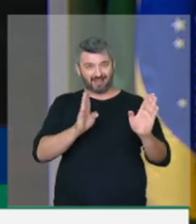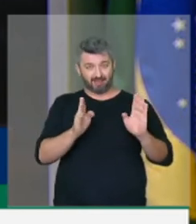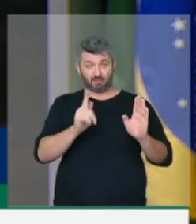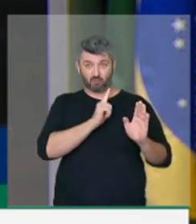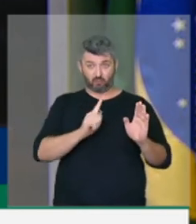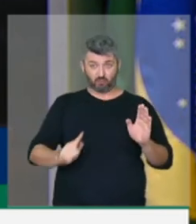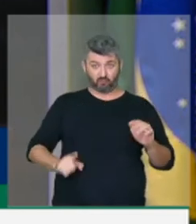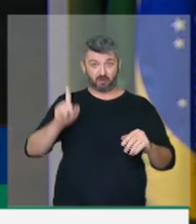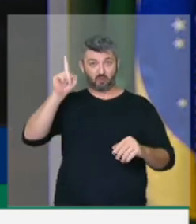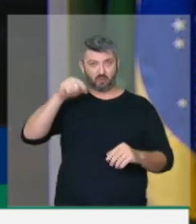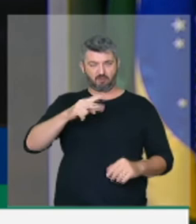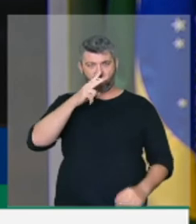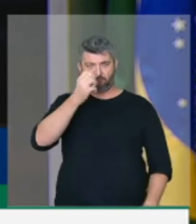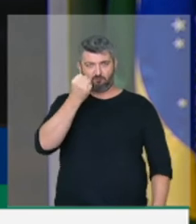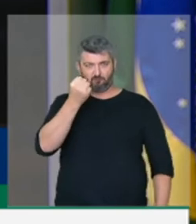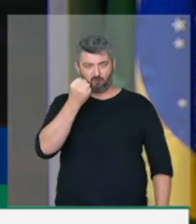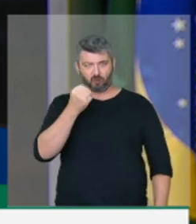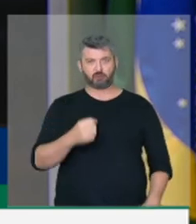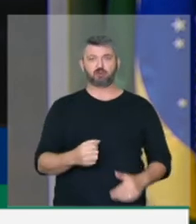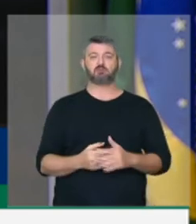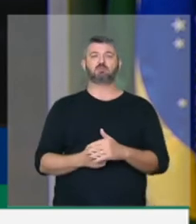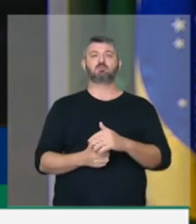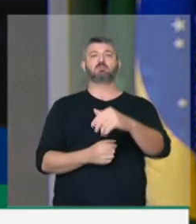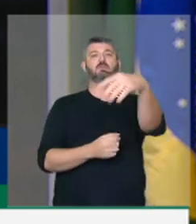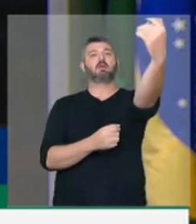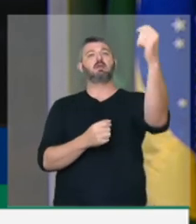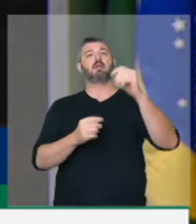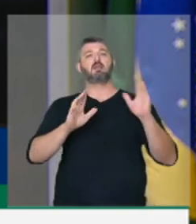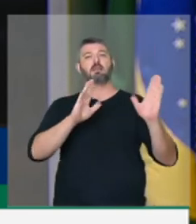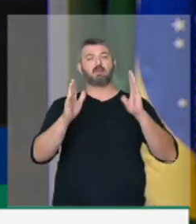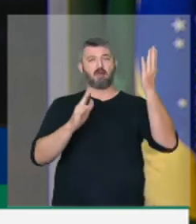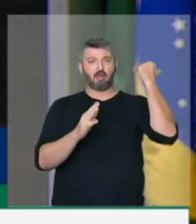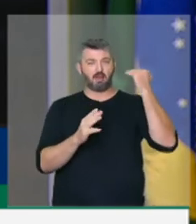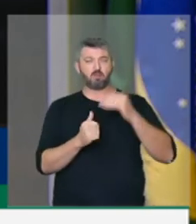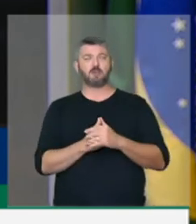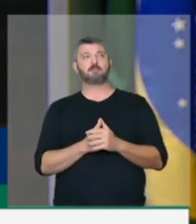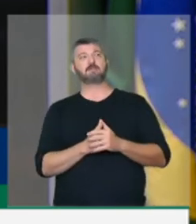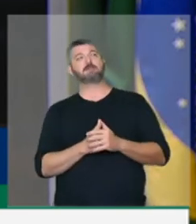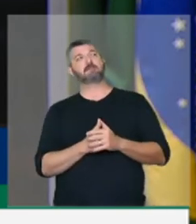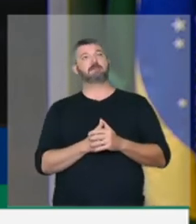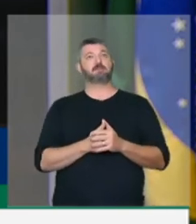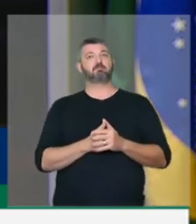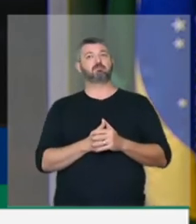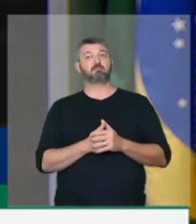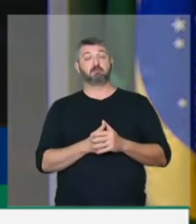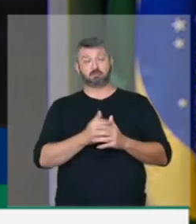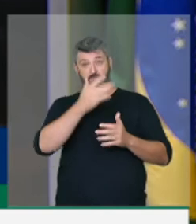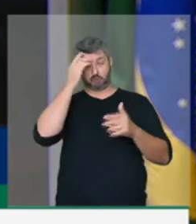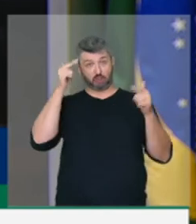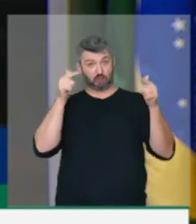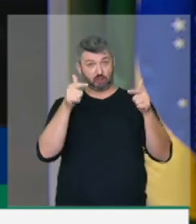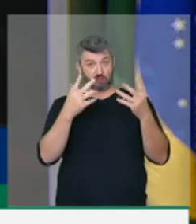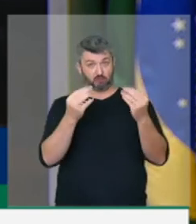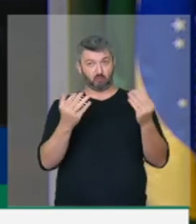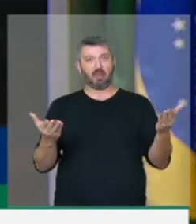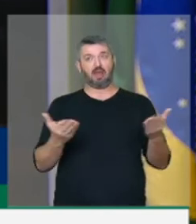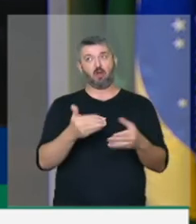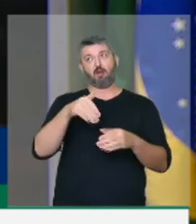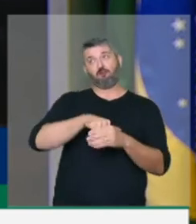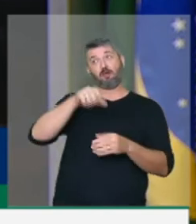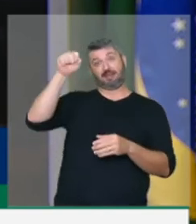governo era um governo forte, mesmo naquele período que é muito criticado por muitos que agora